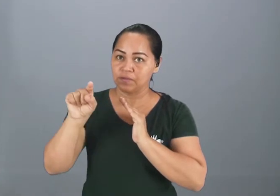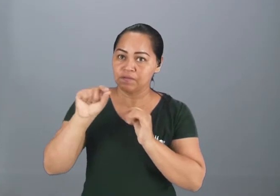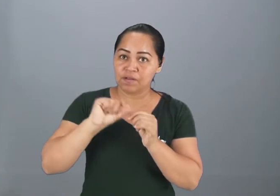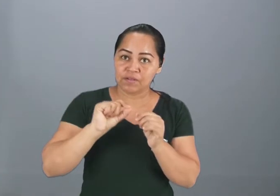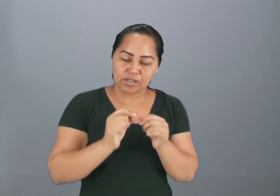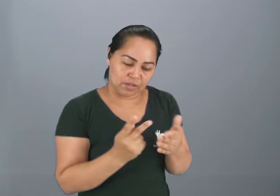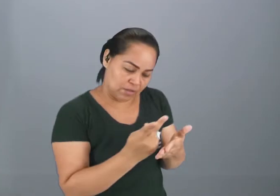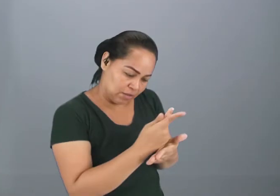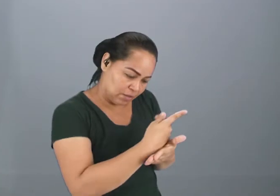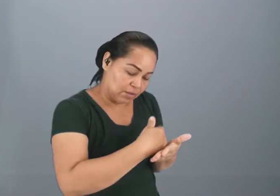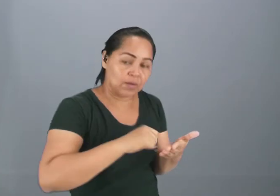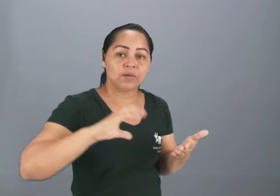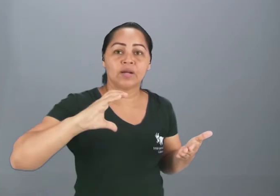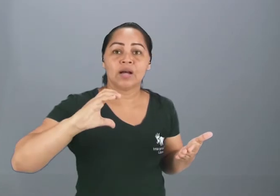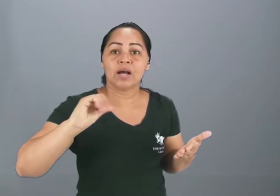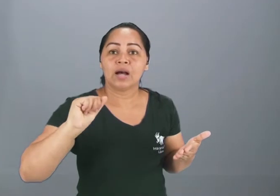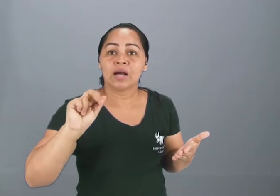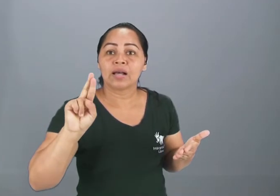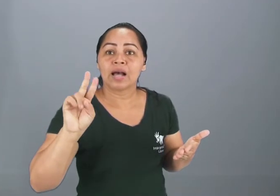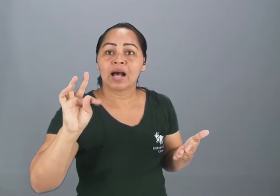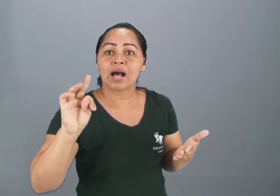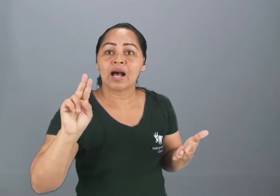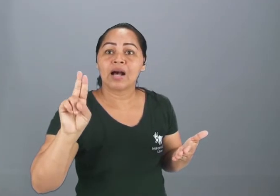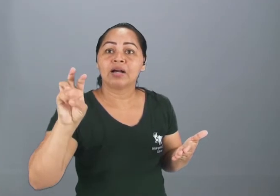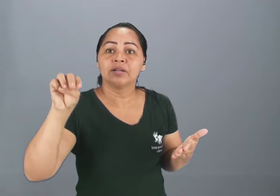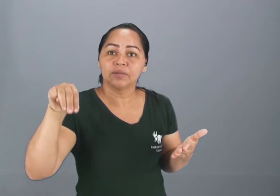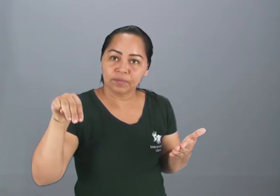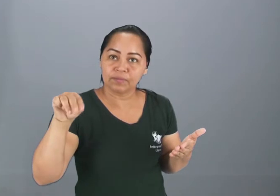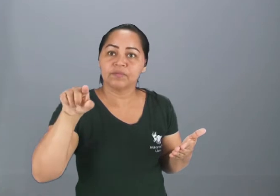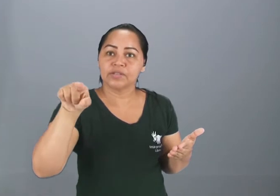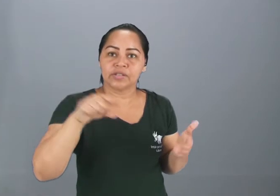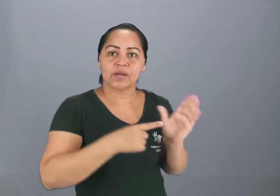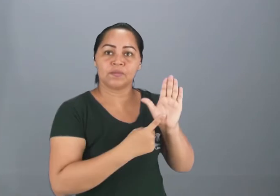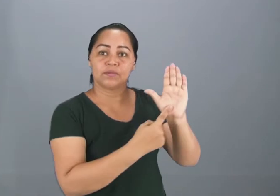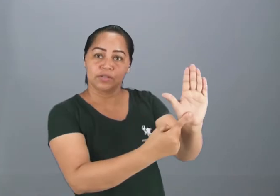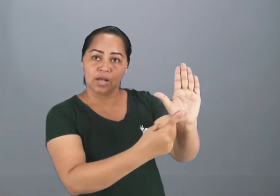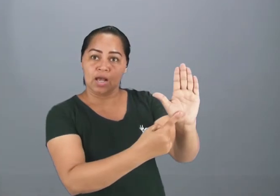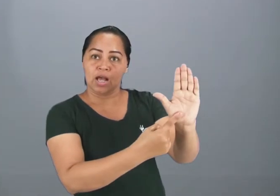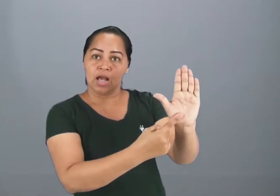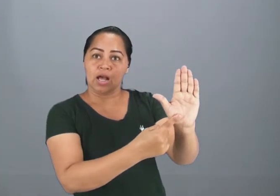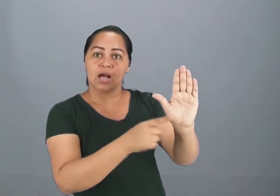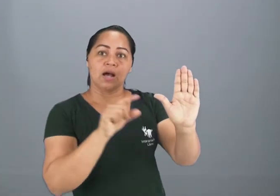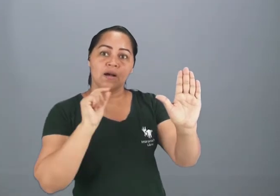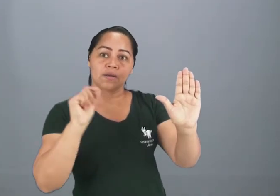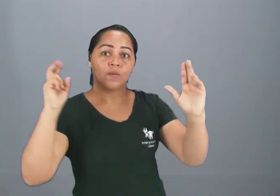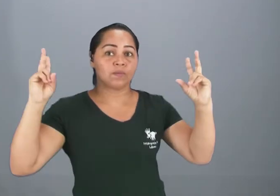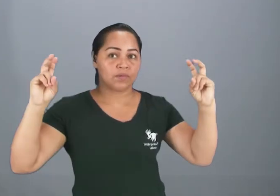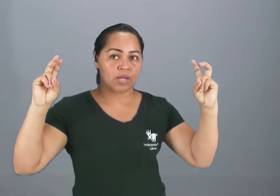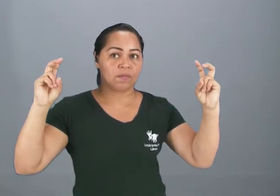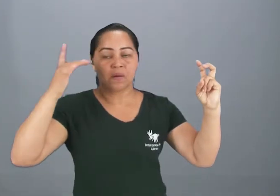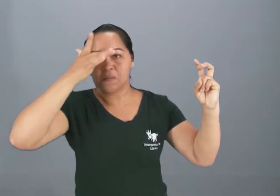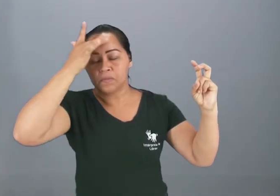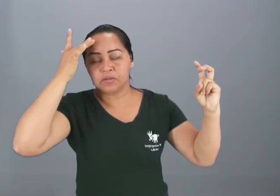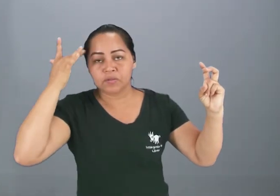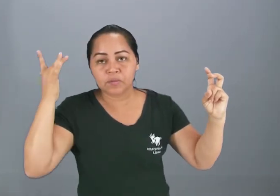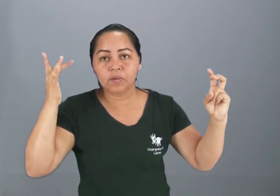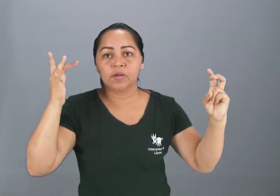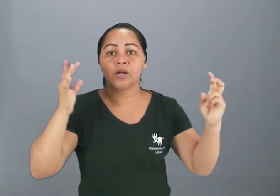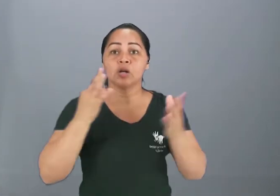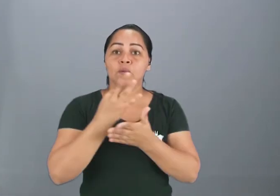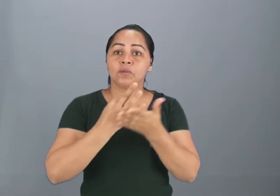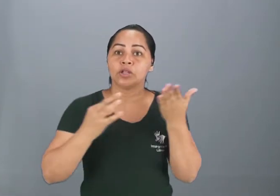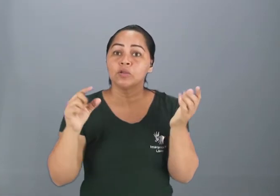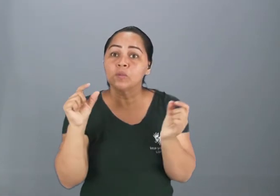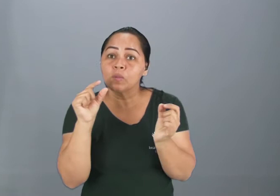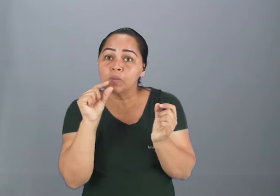um cartão, que você quer transmitir uma mensagem para alguém. Lembrando que você pode usar texto também. É claro, texto bem curto, como a gente viu